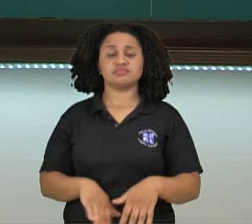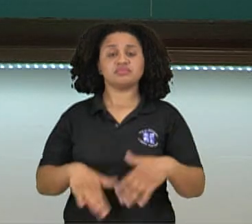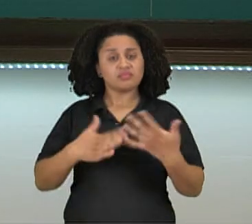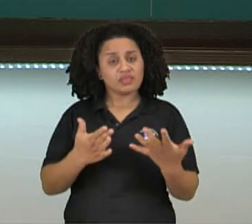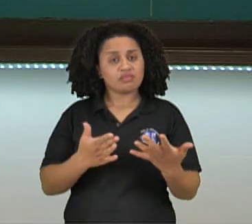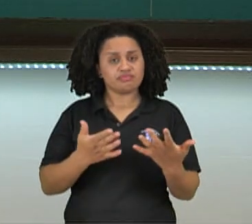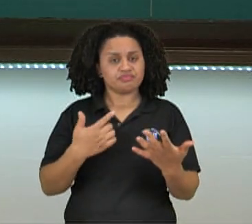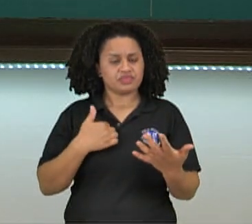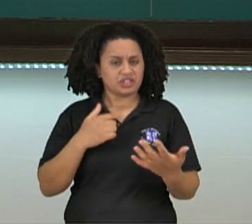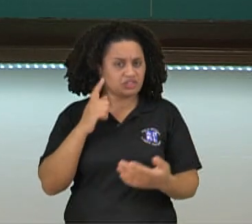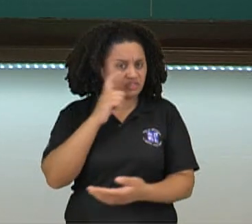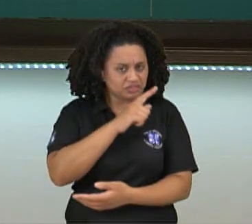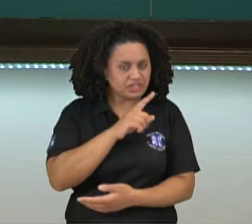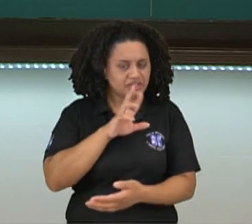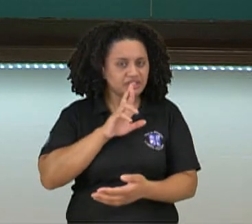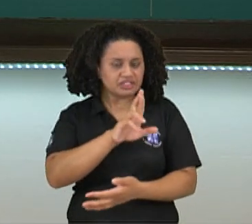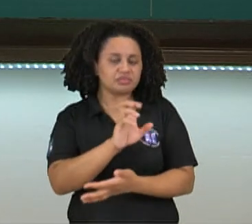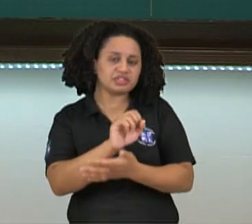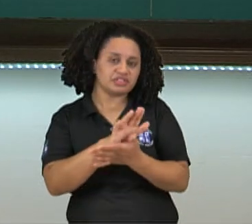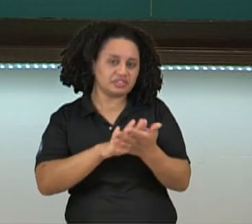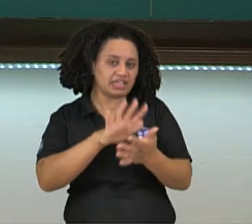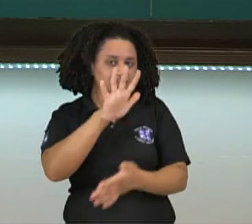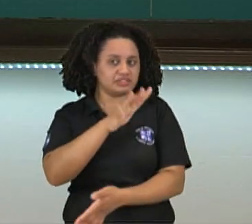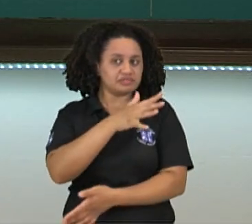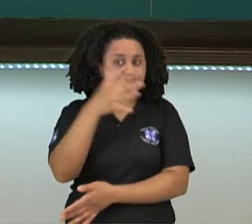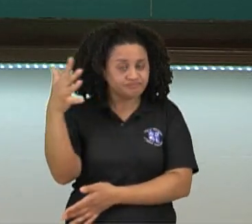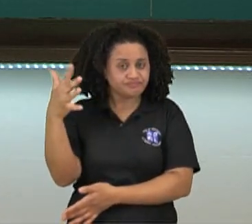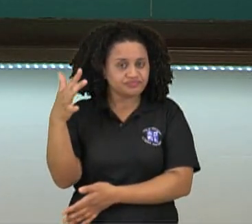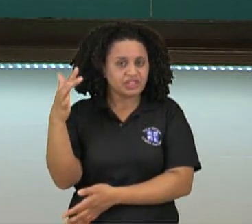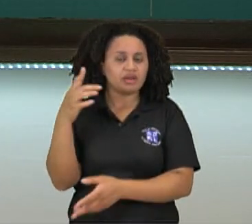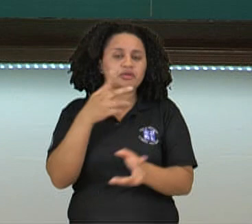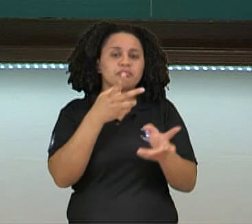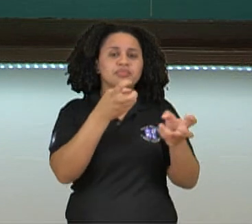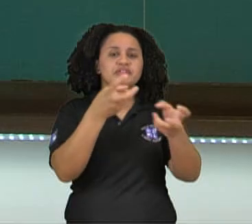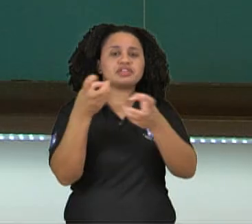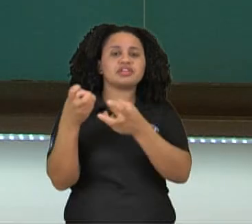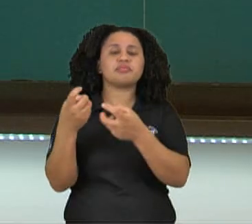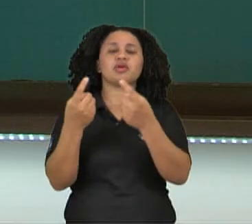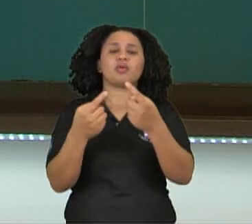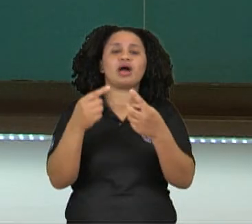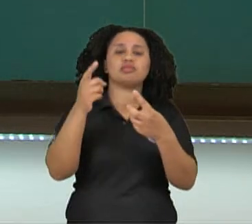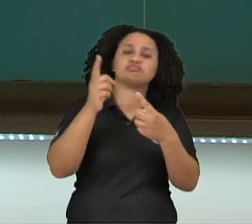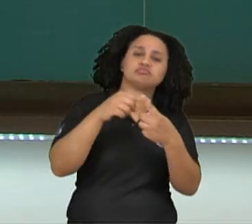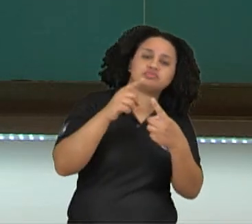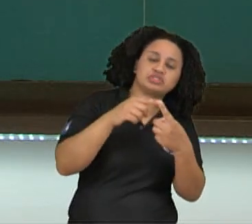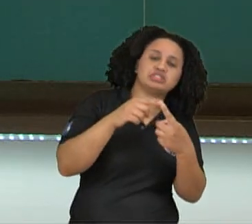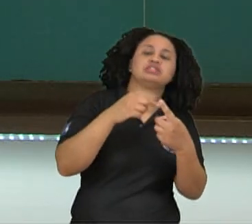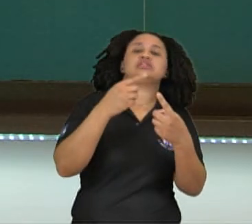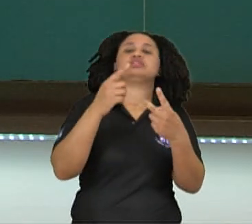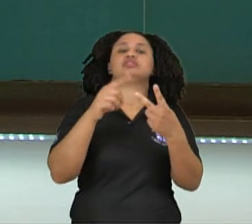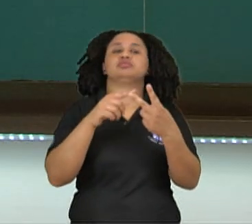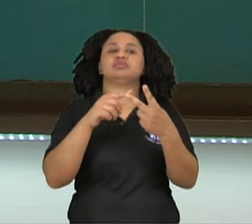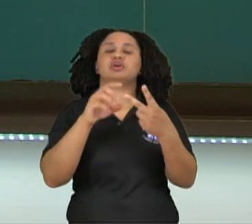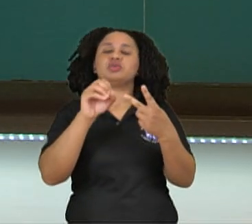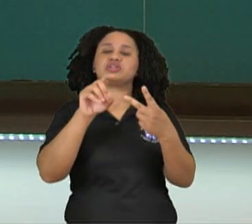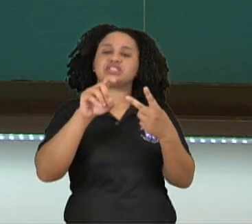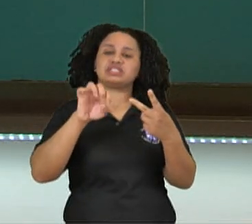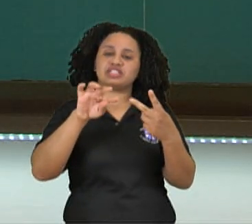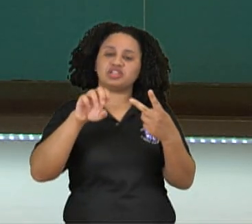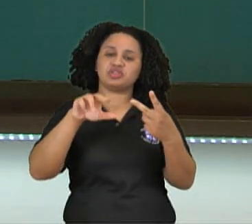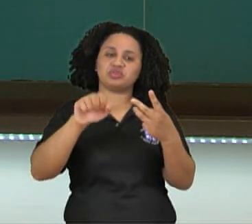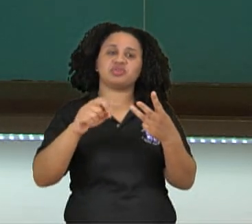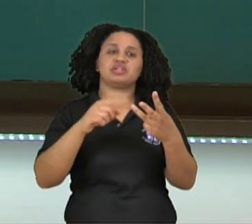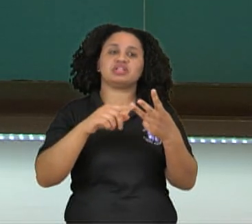Então, pessoal, foi difícil de fazer aí essa tabela, identificar os monossílabos tônicos, as palavras que são oxítonas,